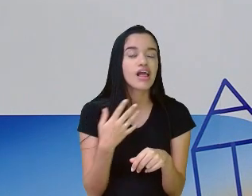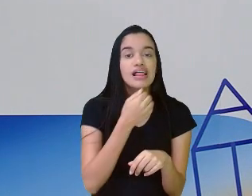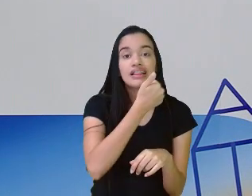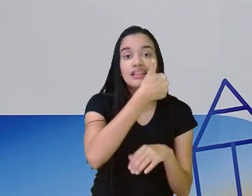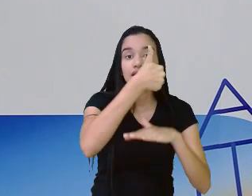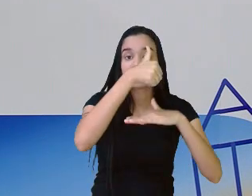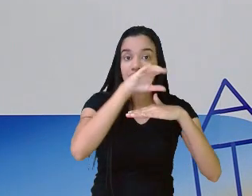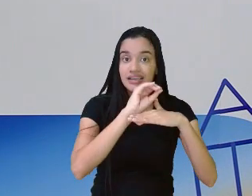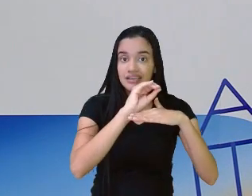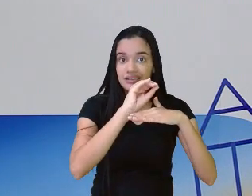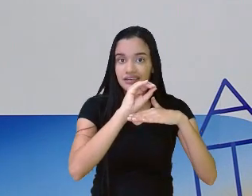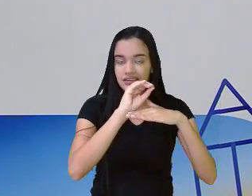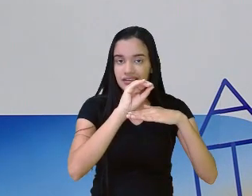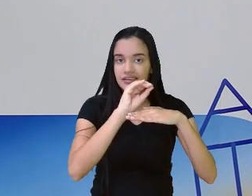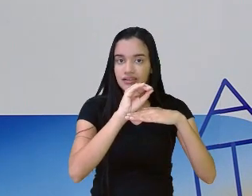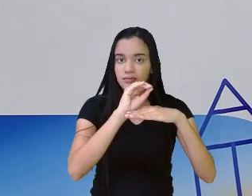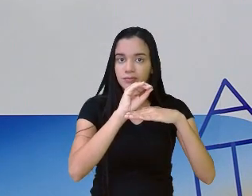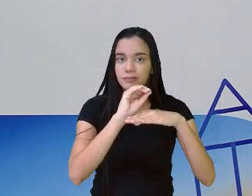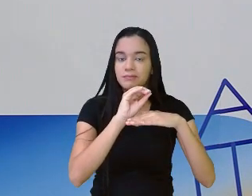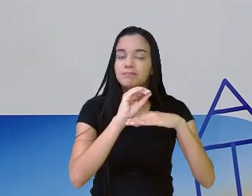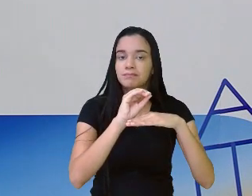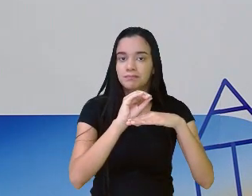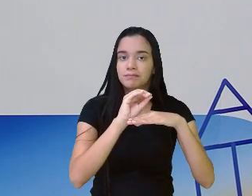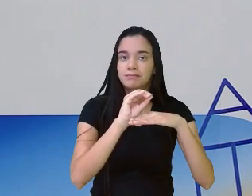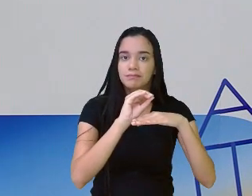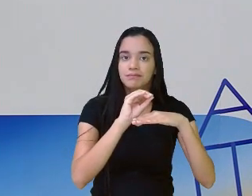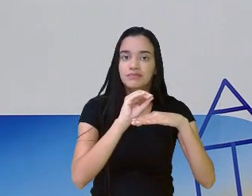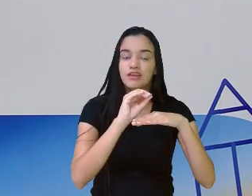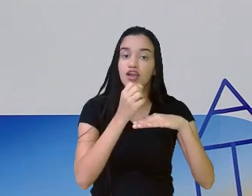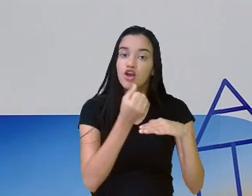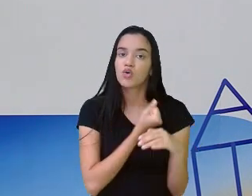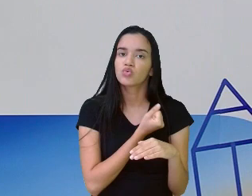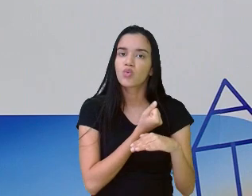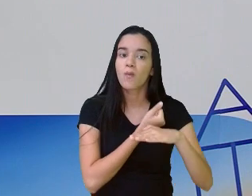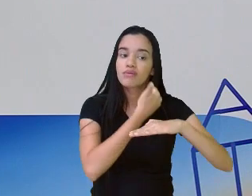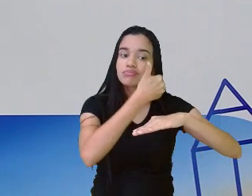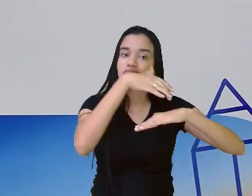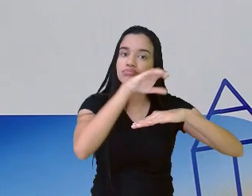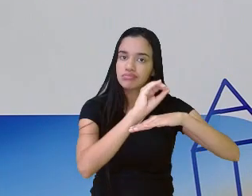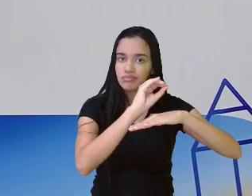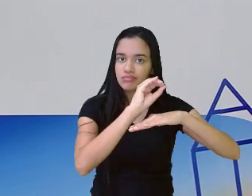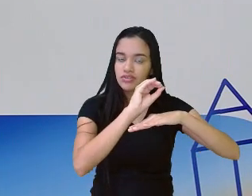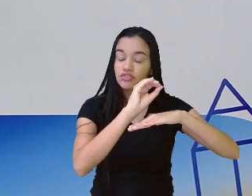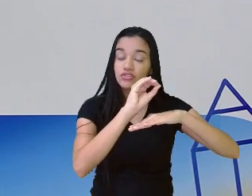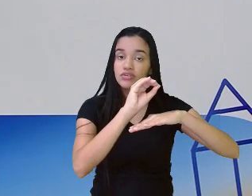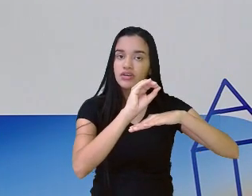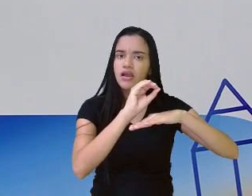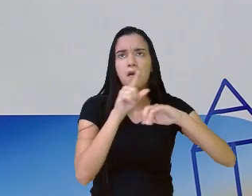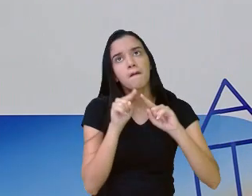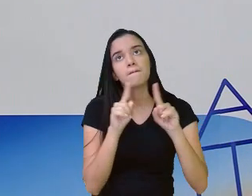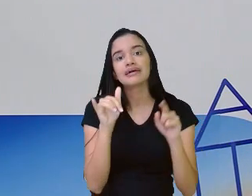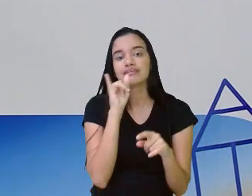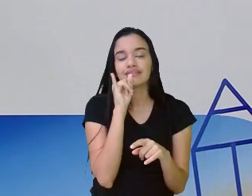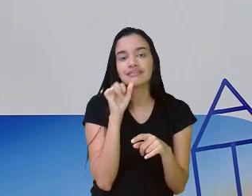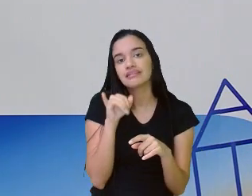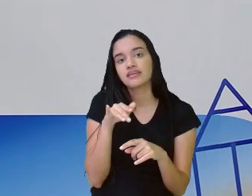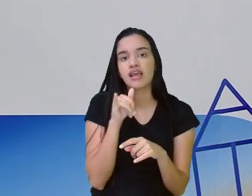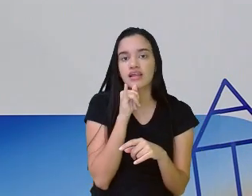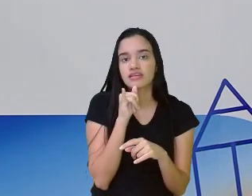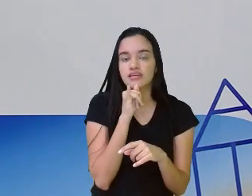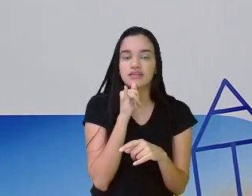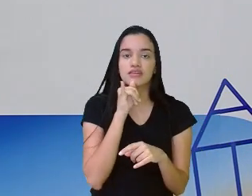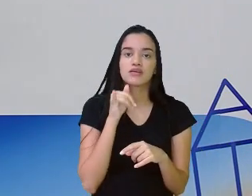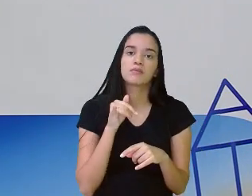10 brigadeiros. Eu tenho 10. O número seria 10. Mas, se eu quisesse uma